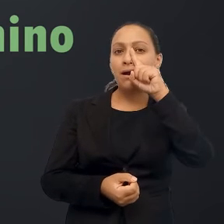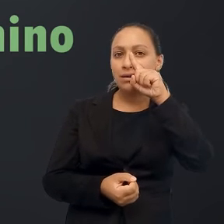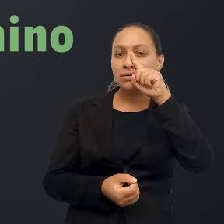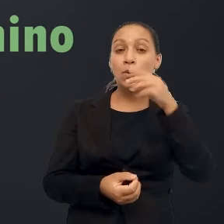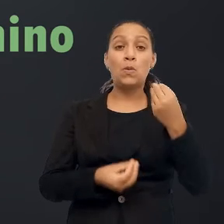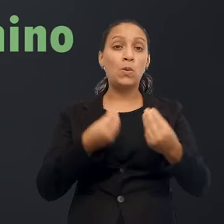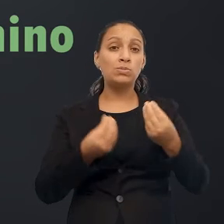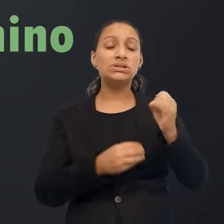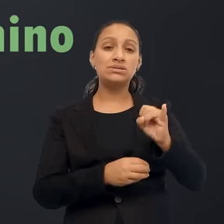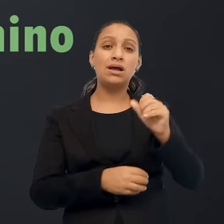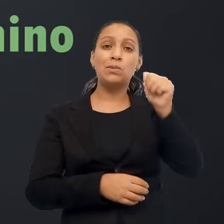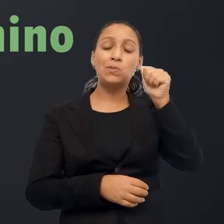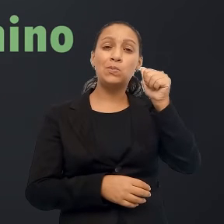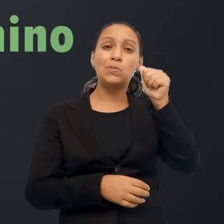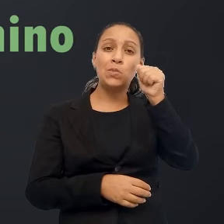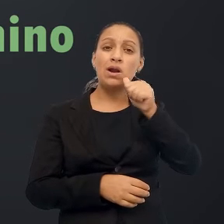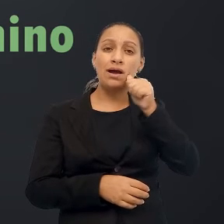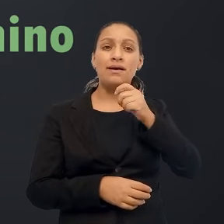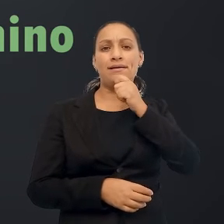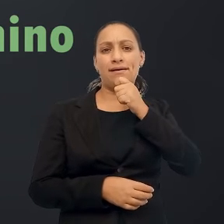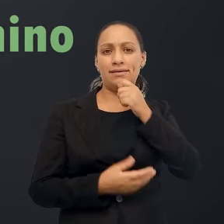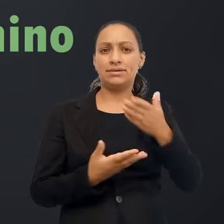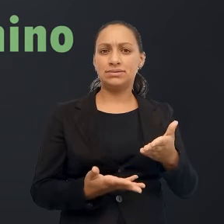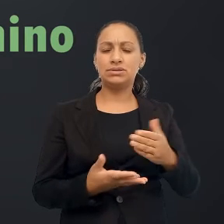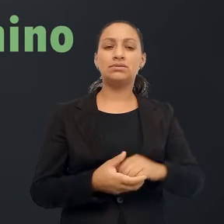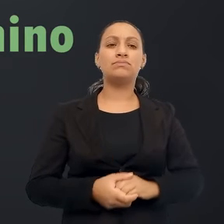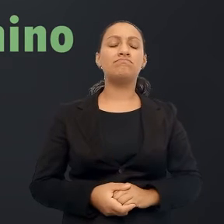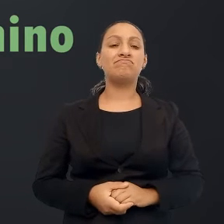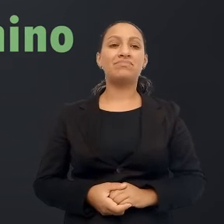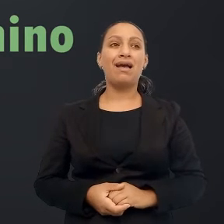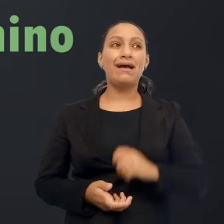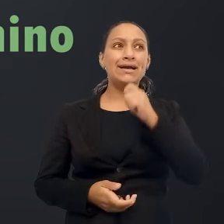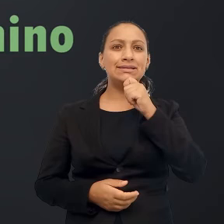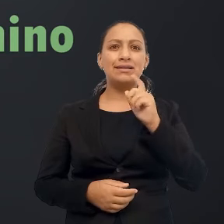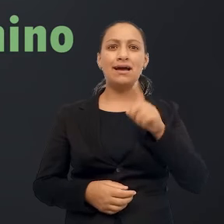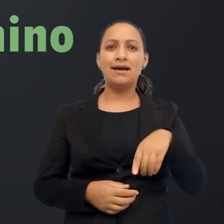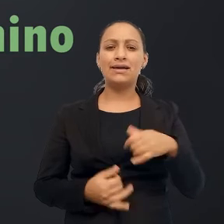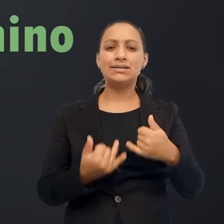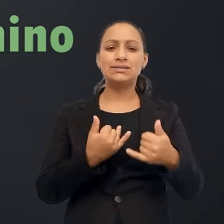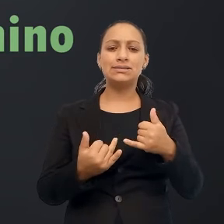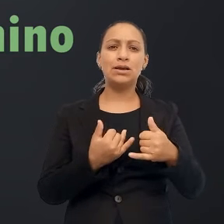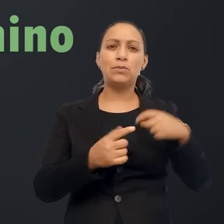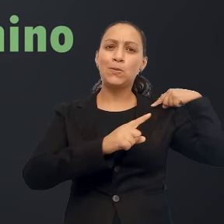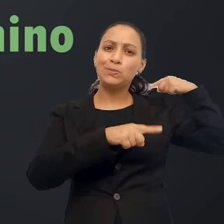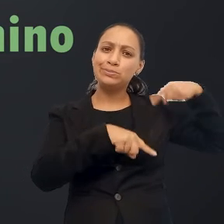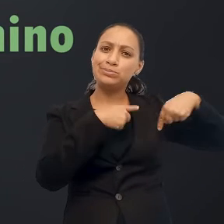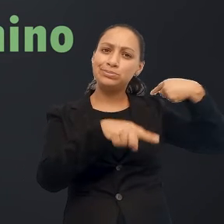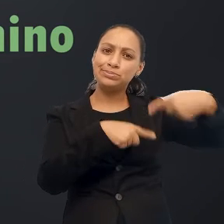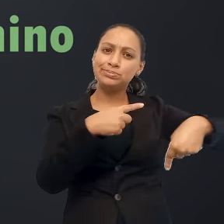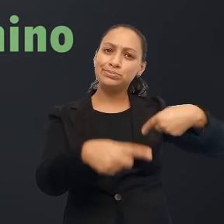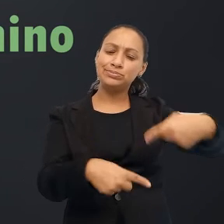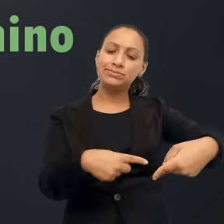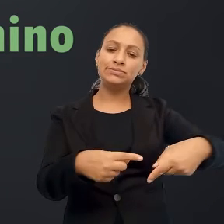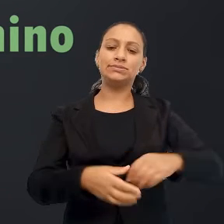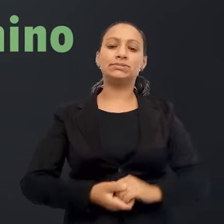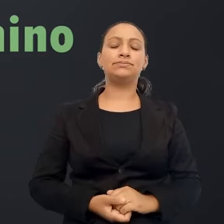gente percebe que é muito intrínseco isso, ele chega a ser transgeracional, né? A gente